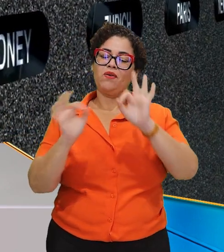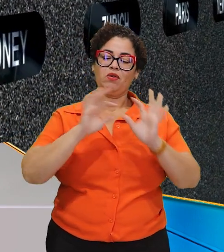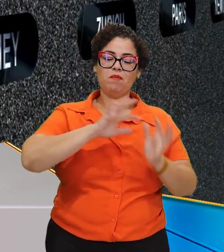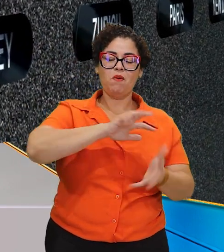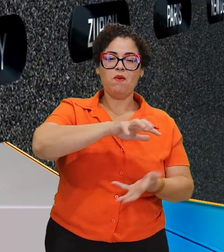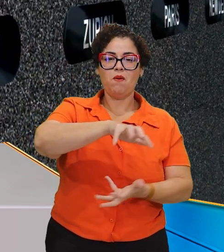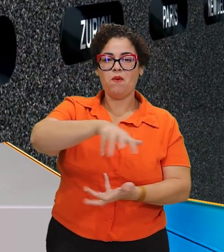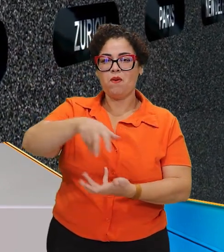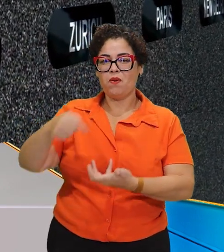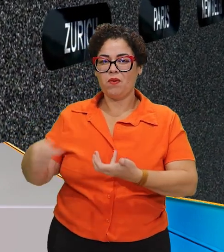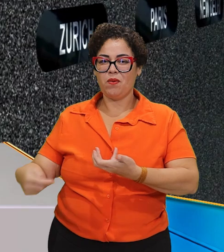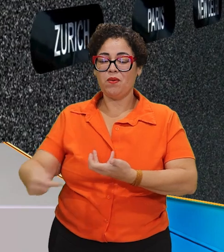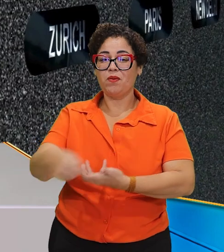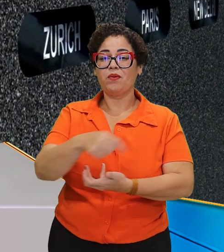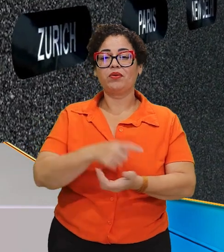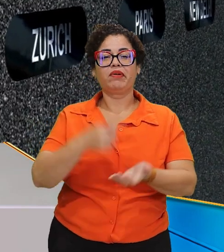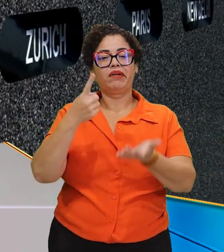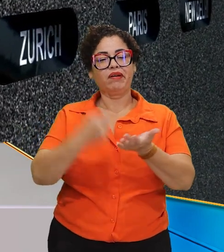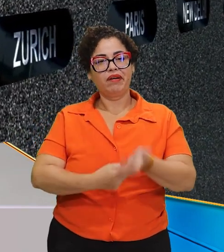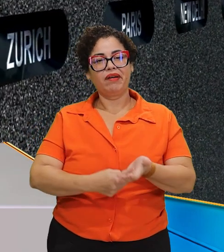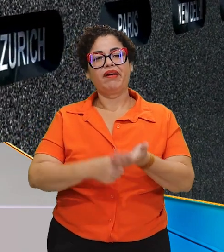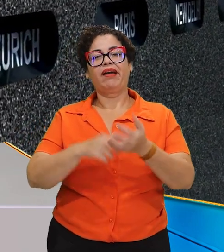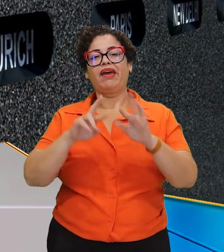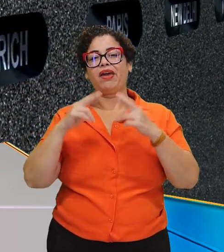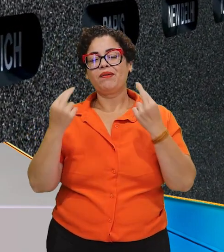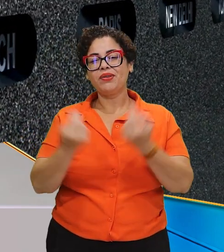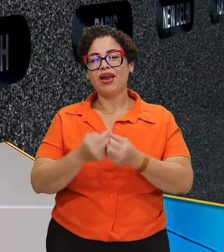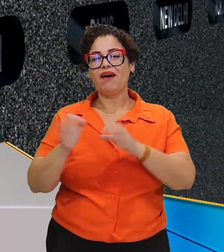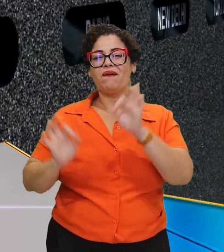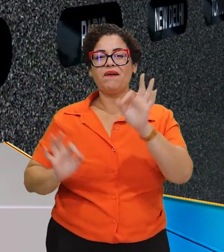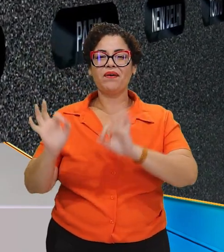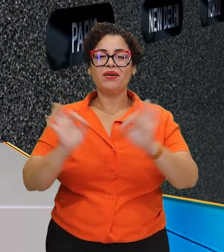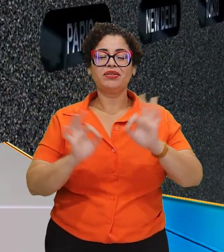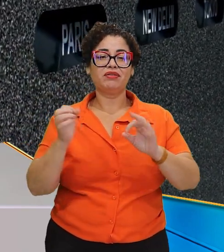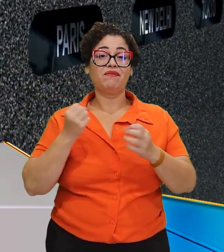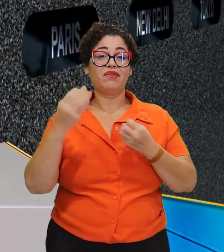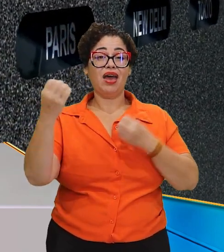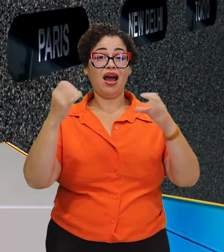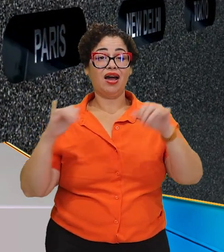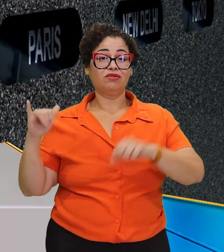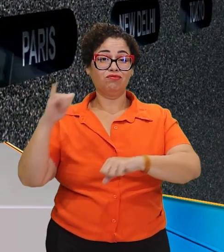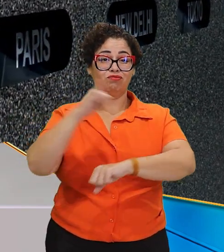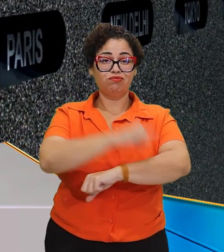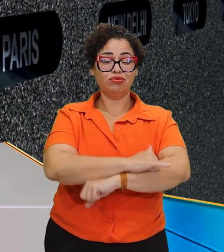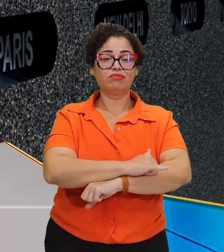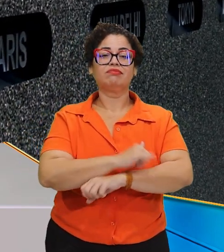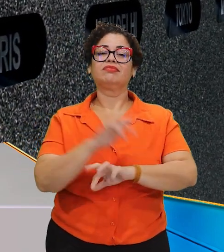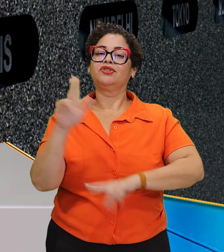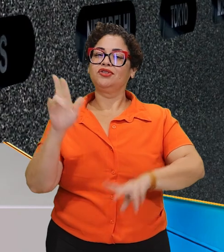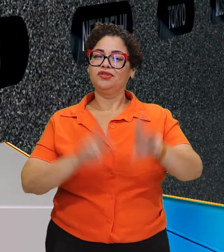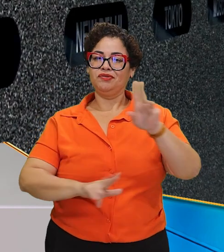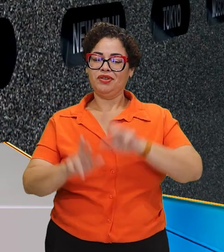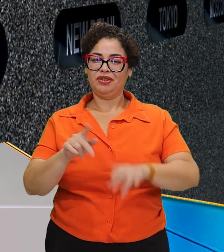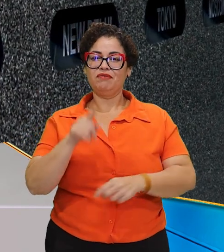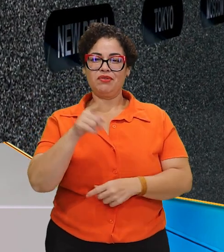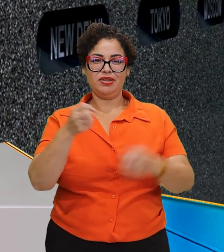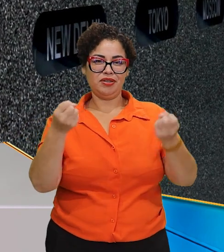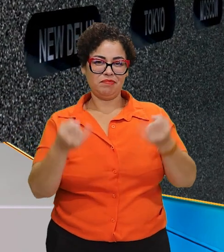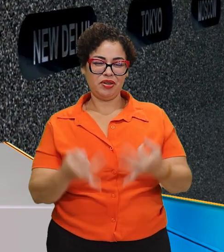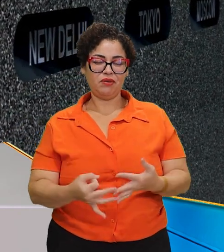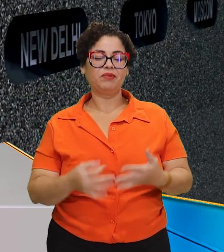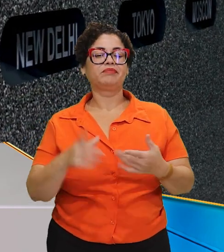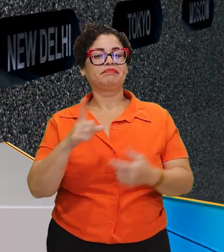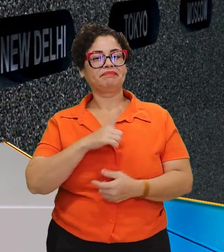mundo, desde agendar reuniões internacionais até programar viagens. E essa situação que você